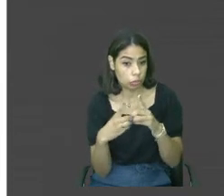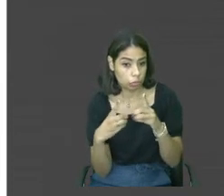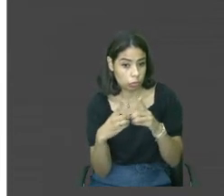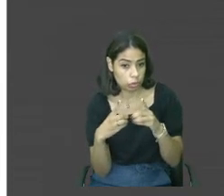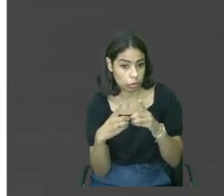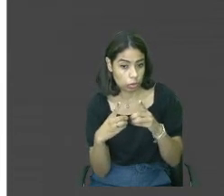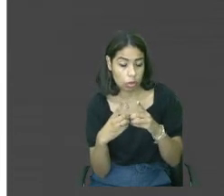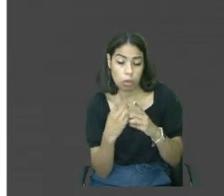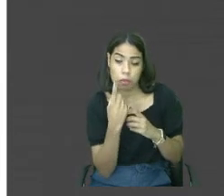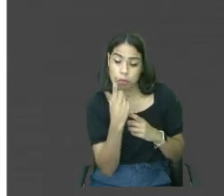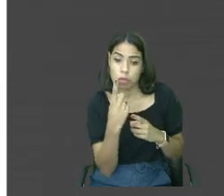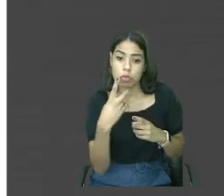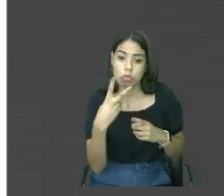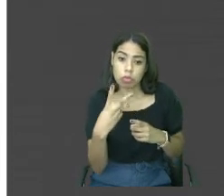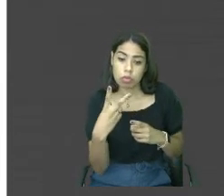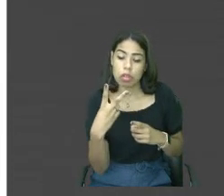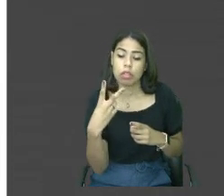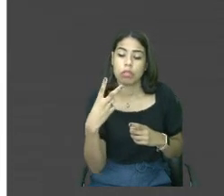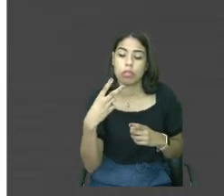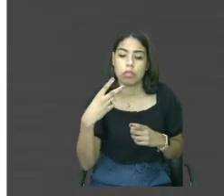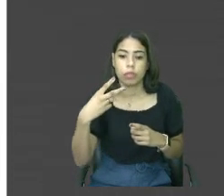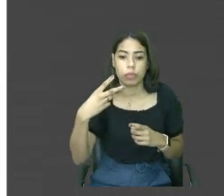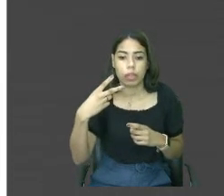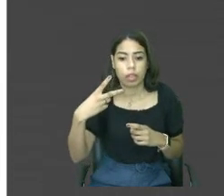222 consultas,